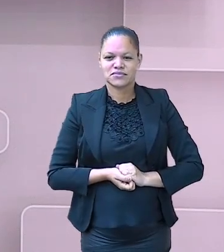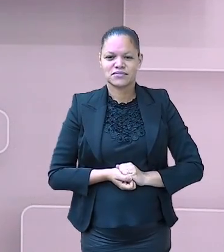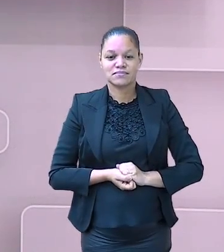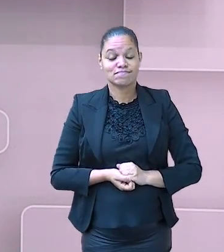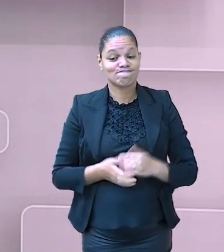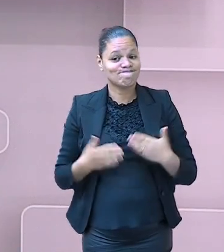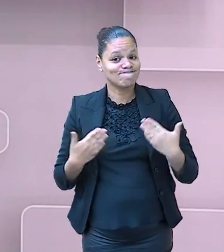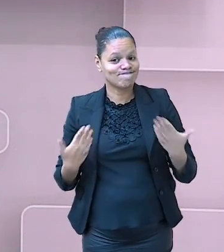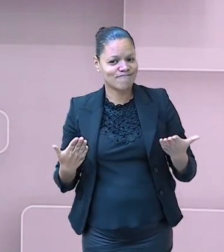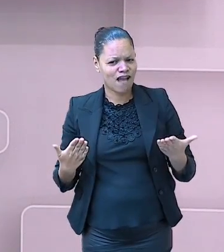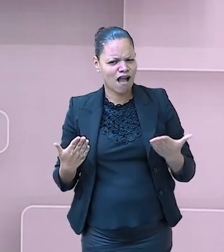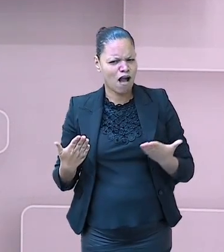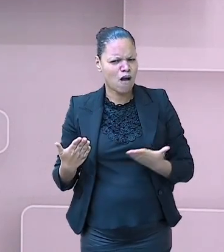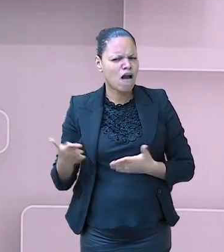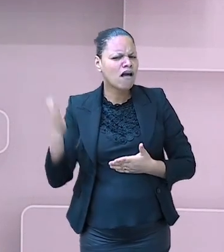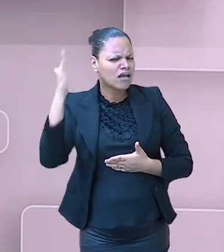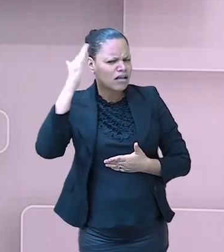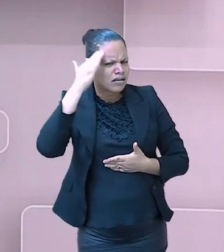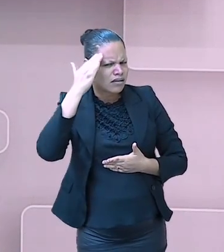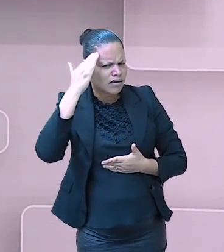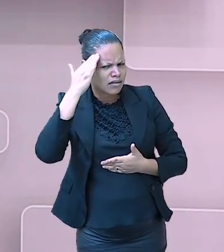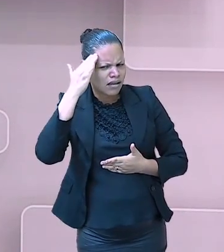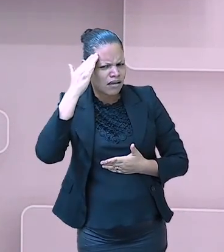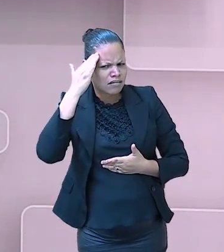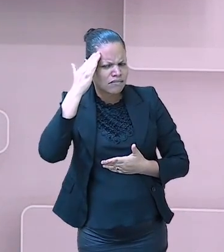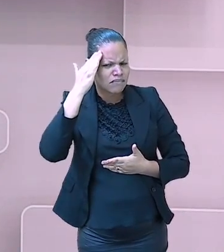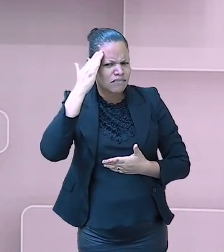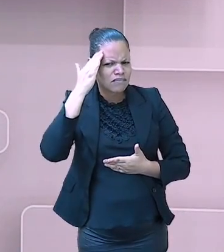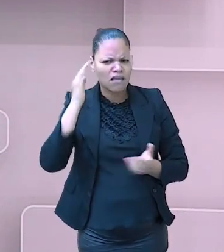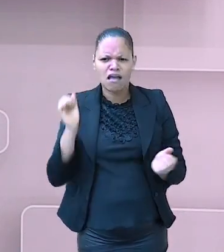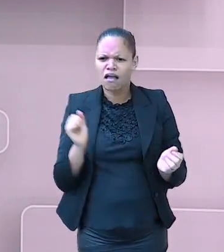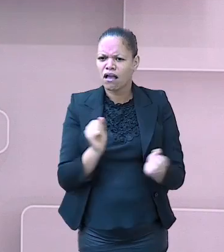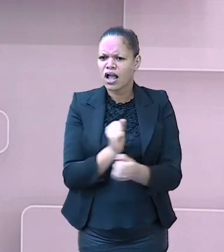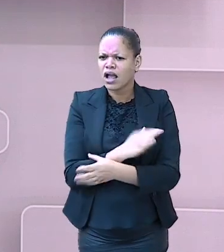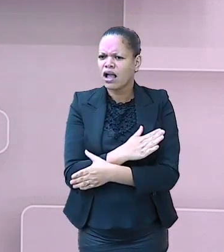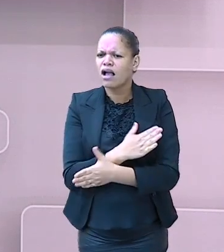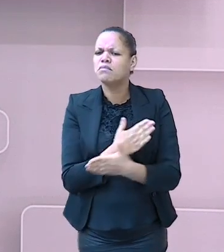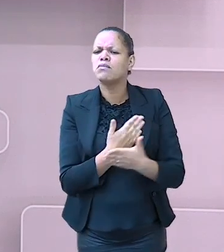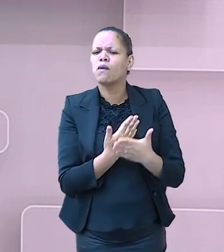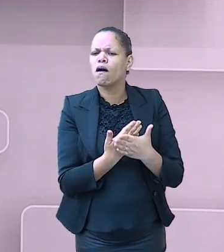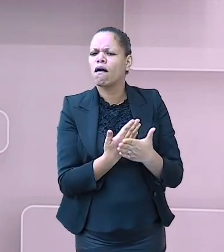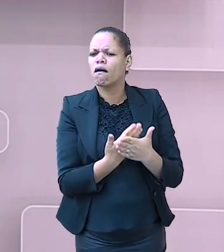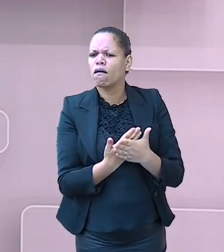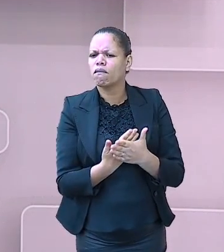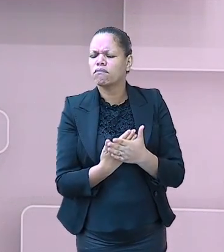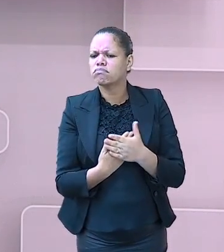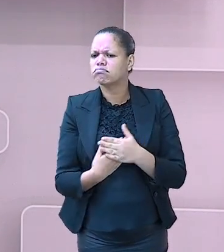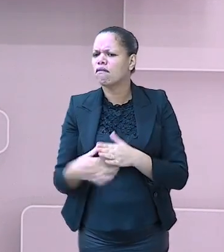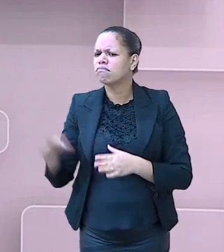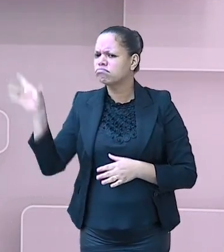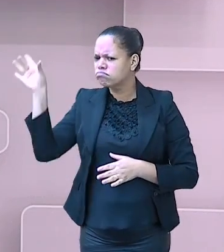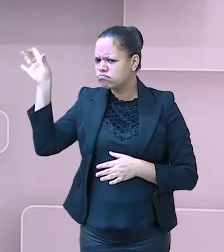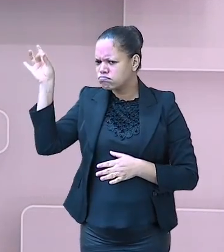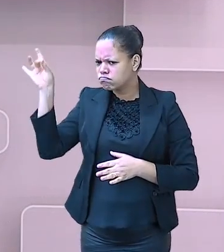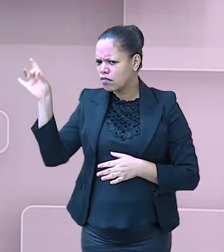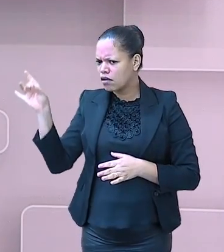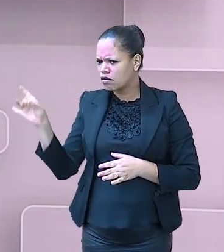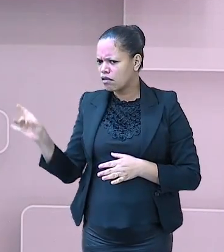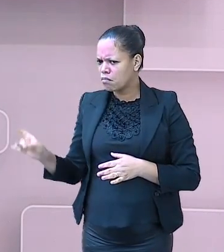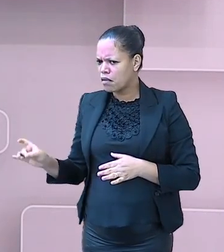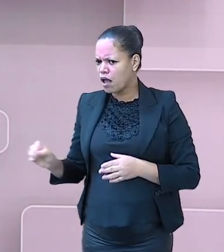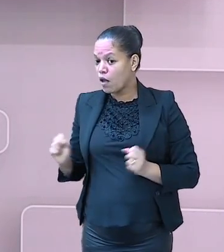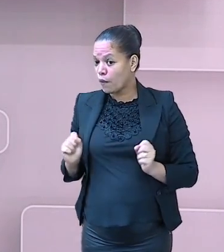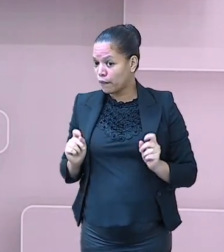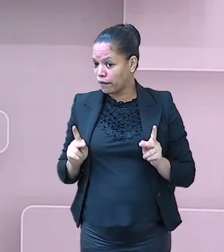Então, ficou claro aqui, encerrando o nosso assunto de vertebrados, tá certo?